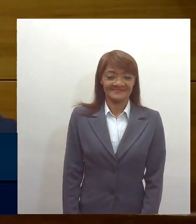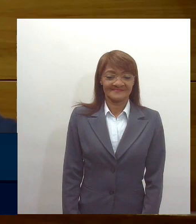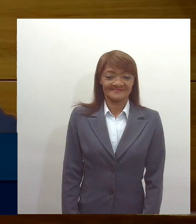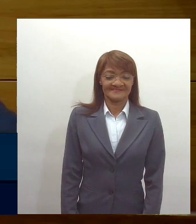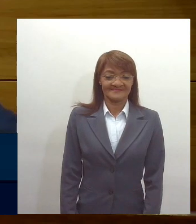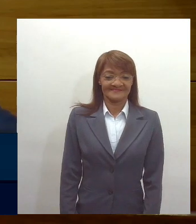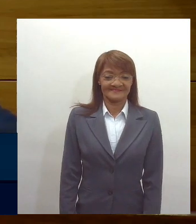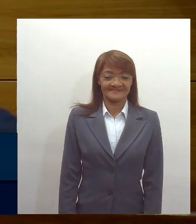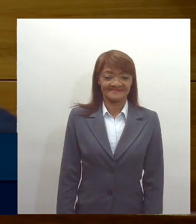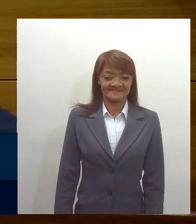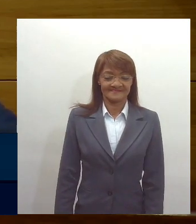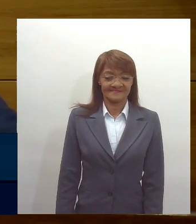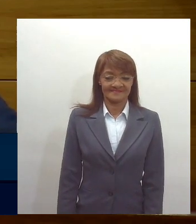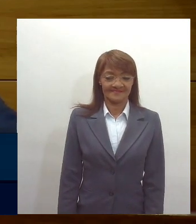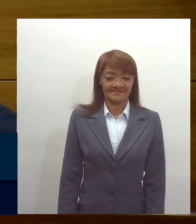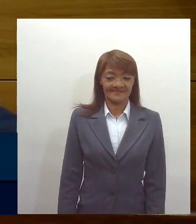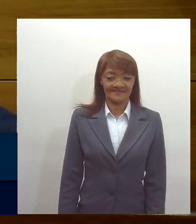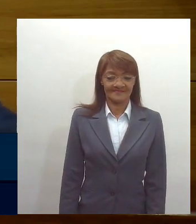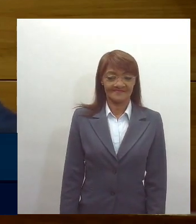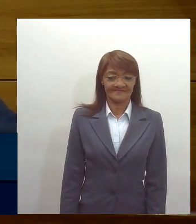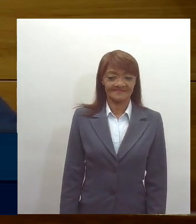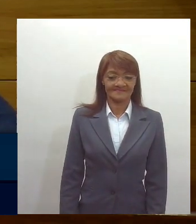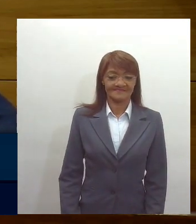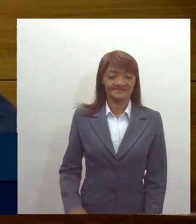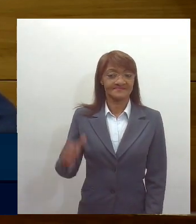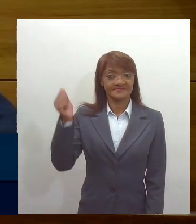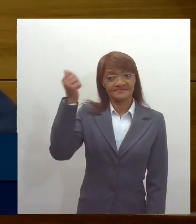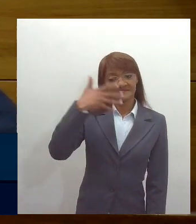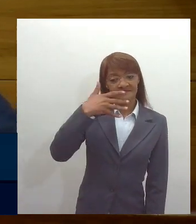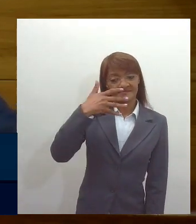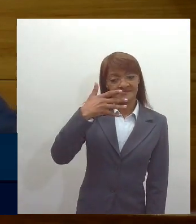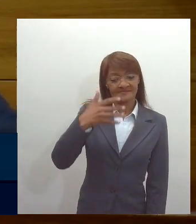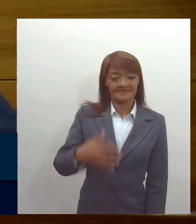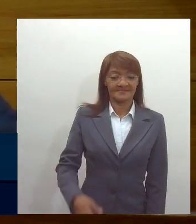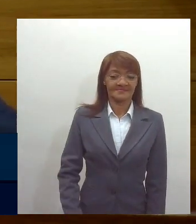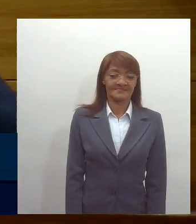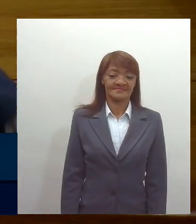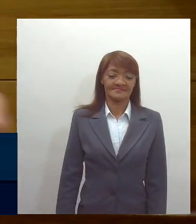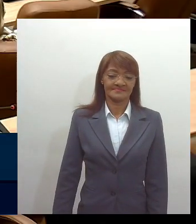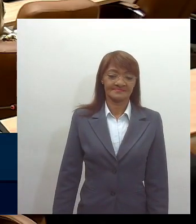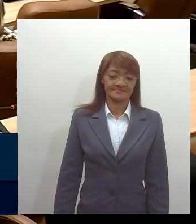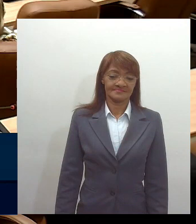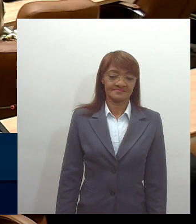Linda Brasil... No grande expediente, Vossa Excelência, tem a palavra.